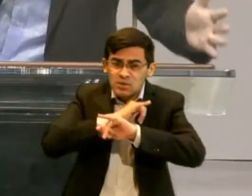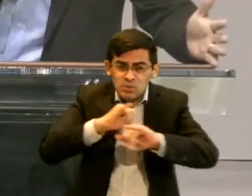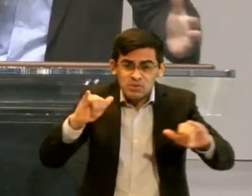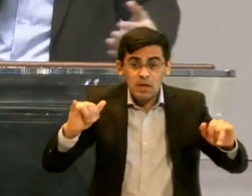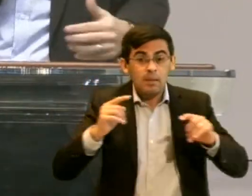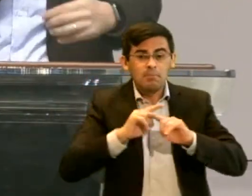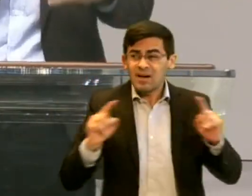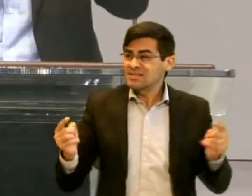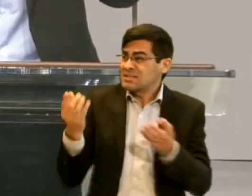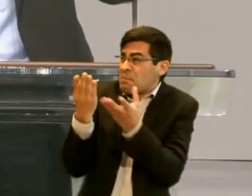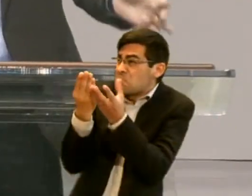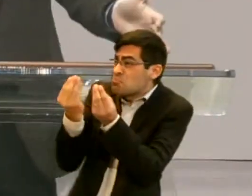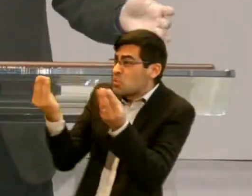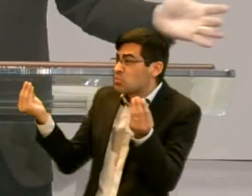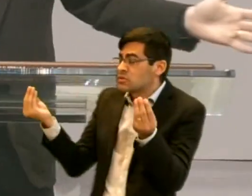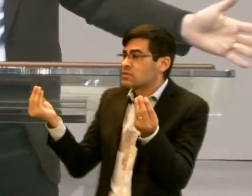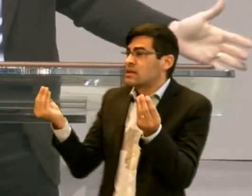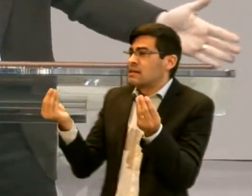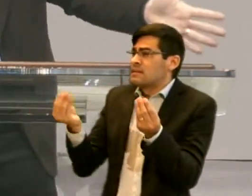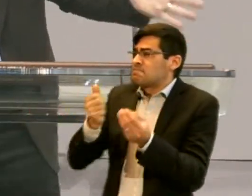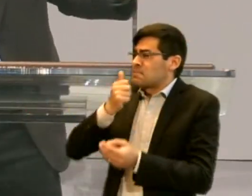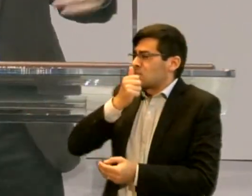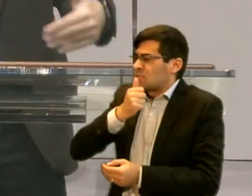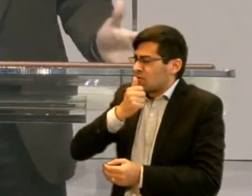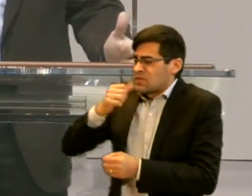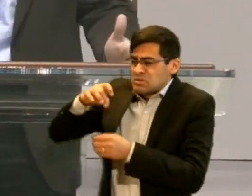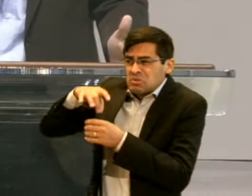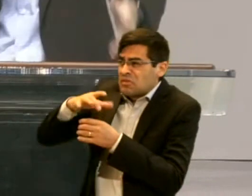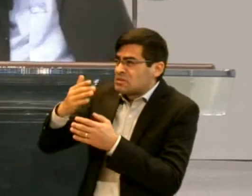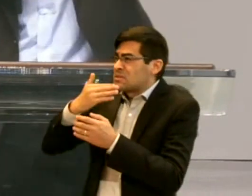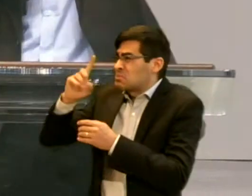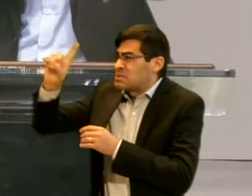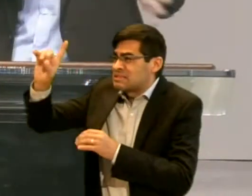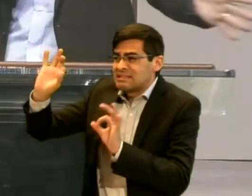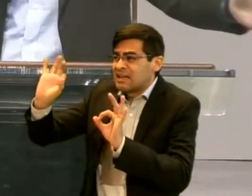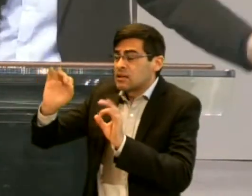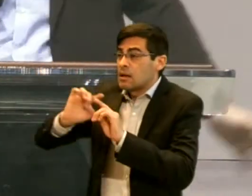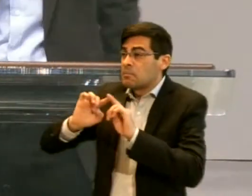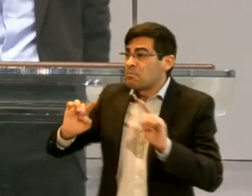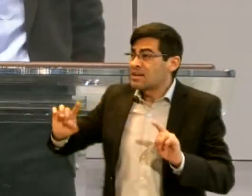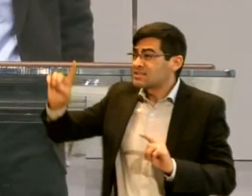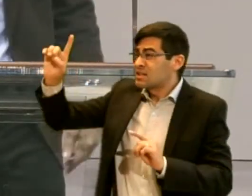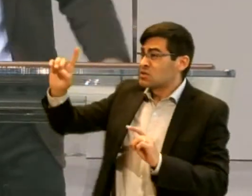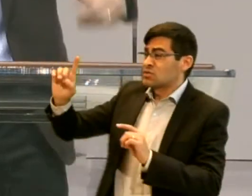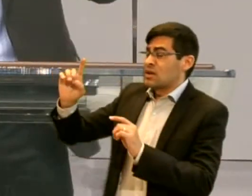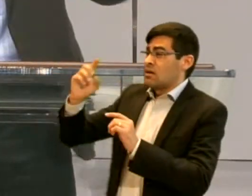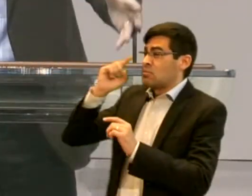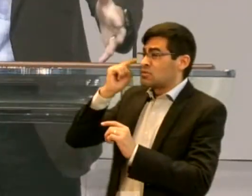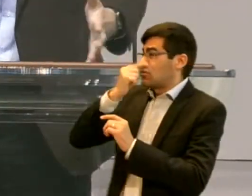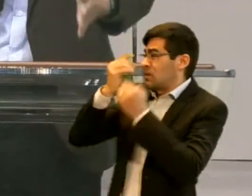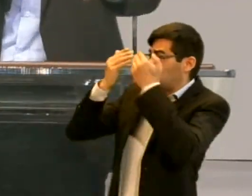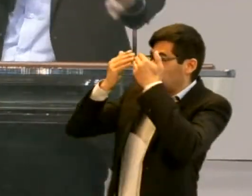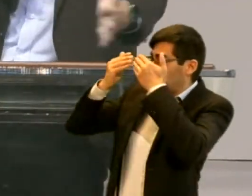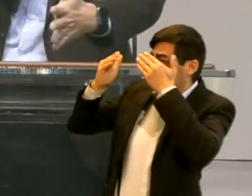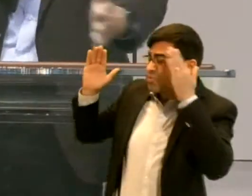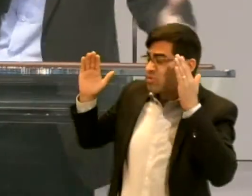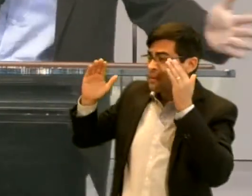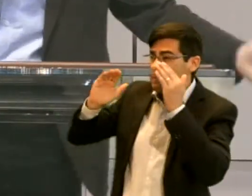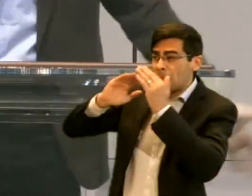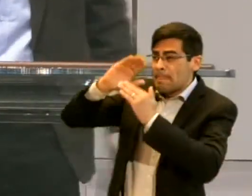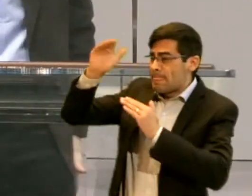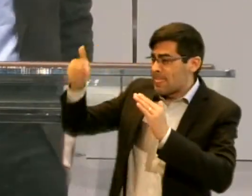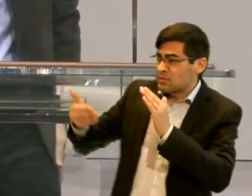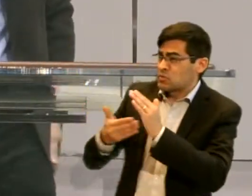demais numerosos. Sacrifícios e ofertas não pediste, mas abriste os meus ouvidos. Holocaustos e ofertas